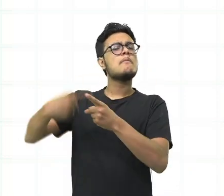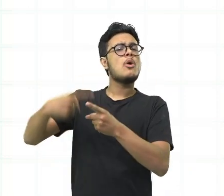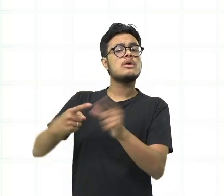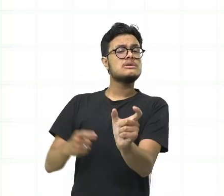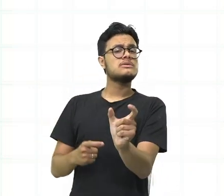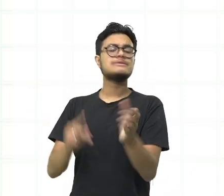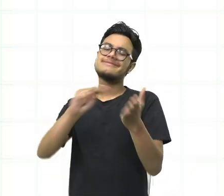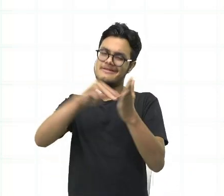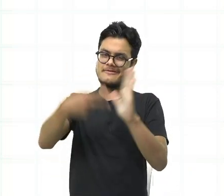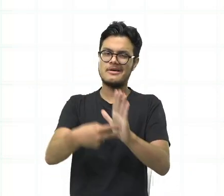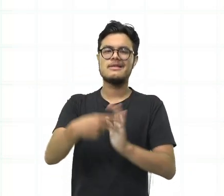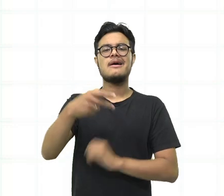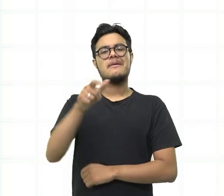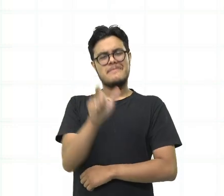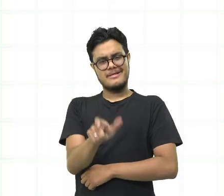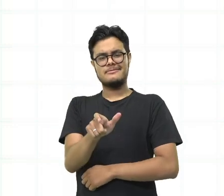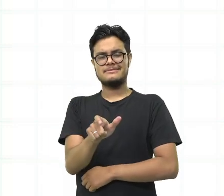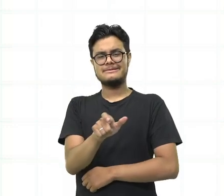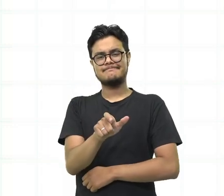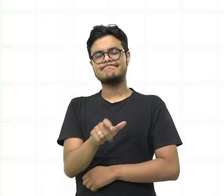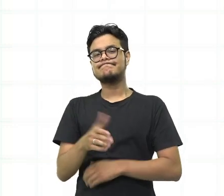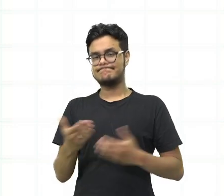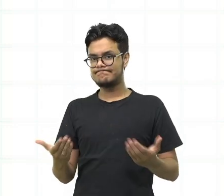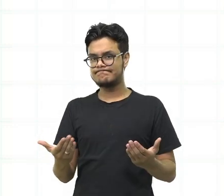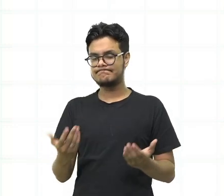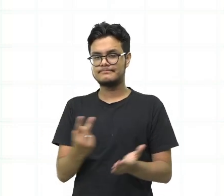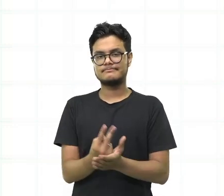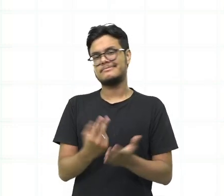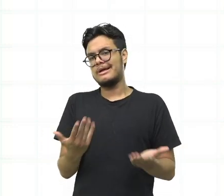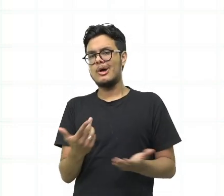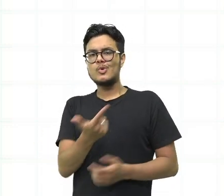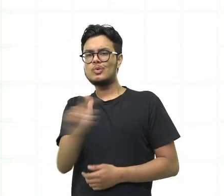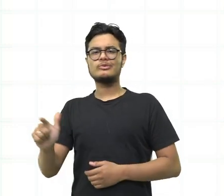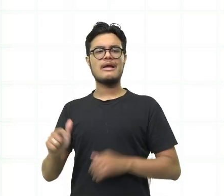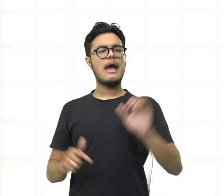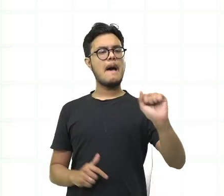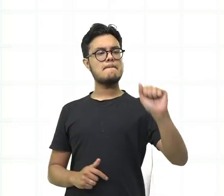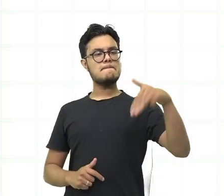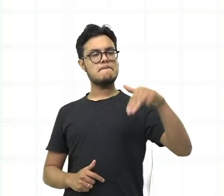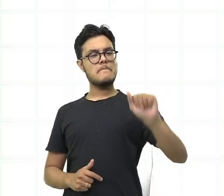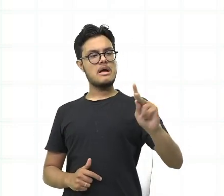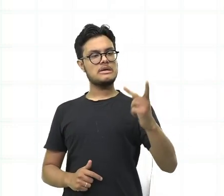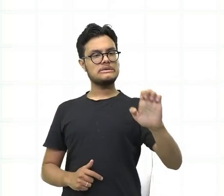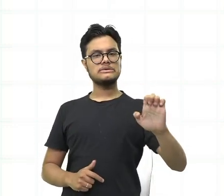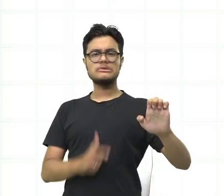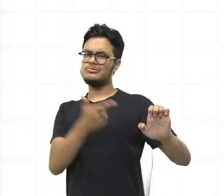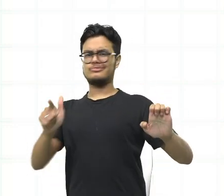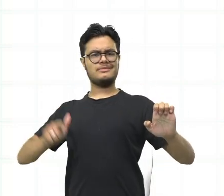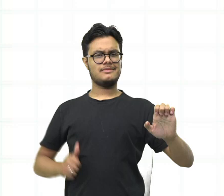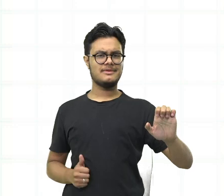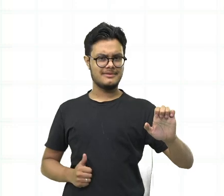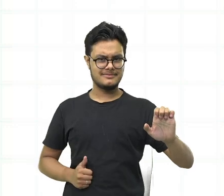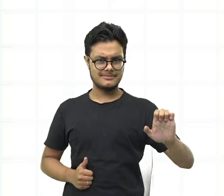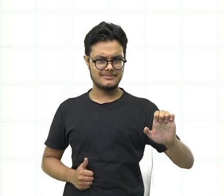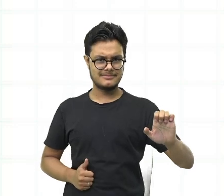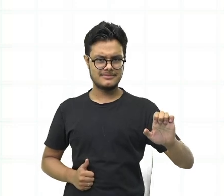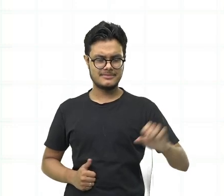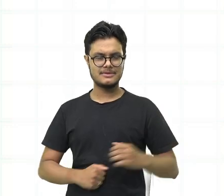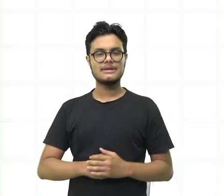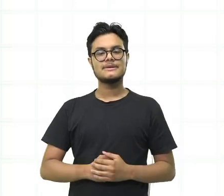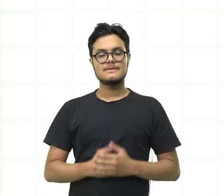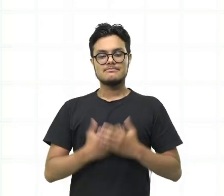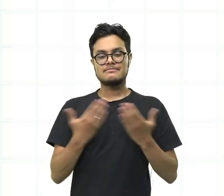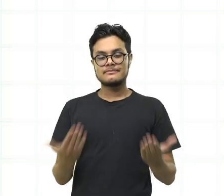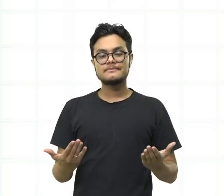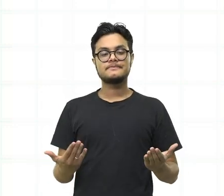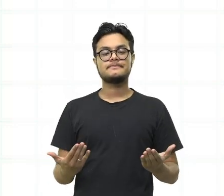porque senão eles não vão formar palavras, não tem a mãe e nem manhecer, certo? Vejam aqui que